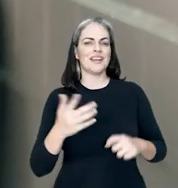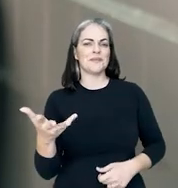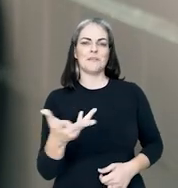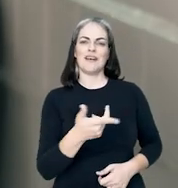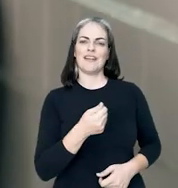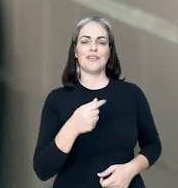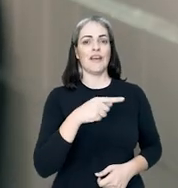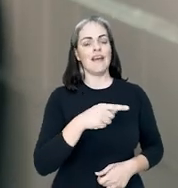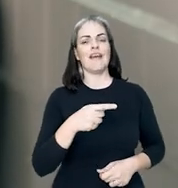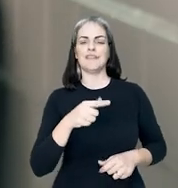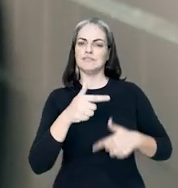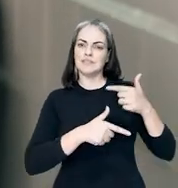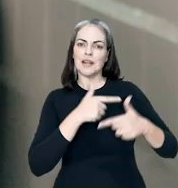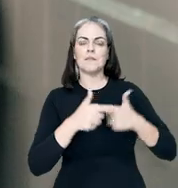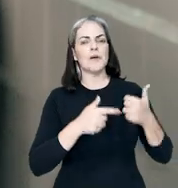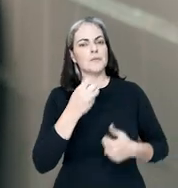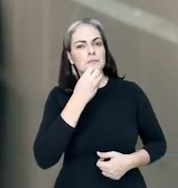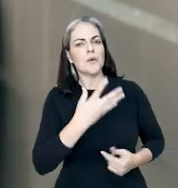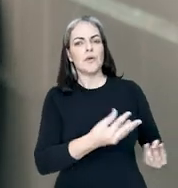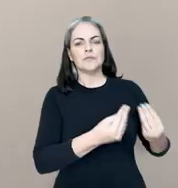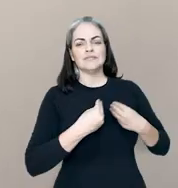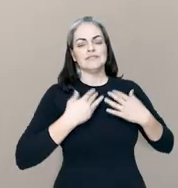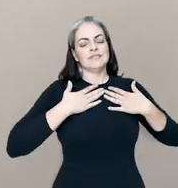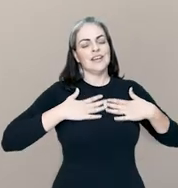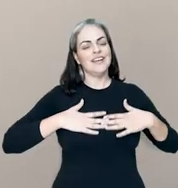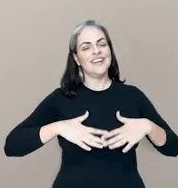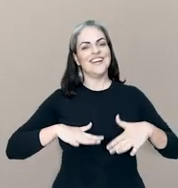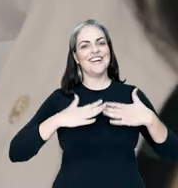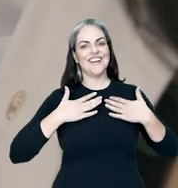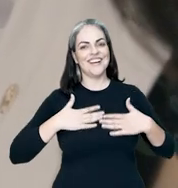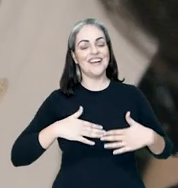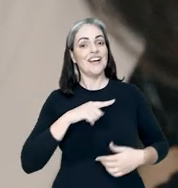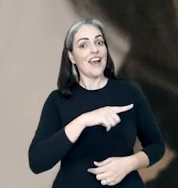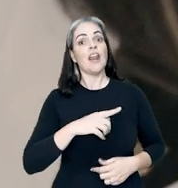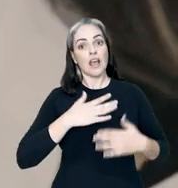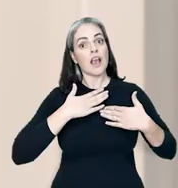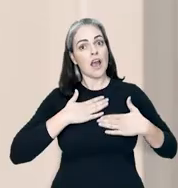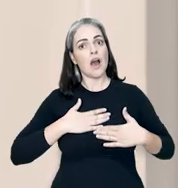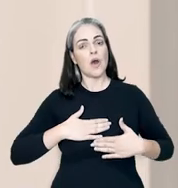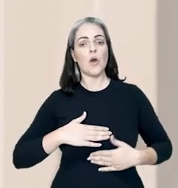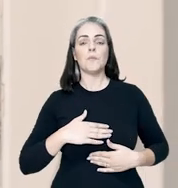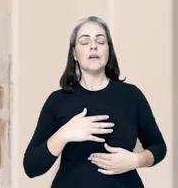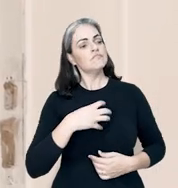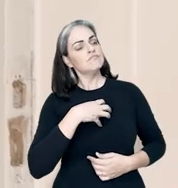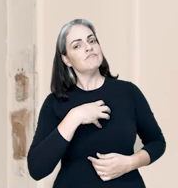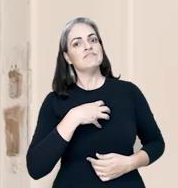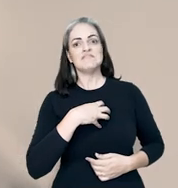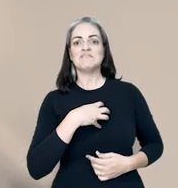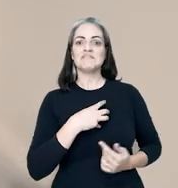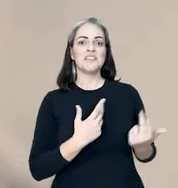ela fazendo esse procedimento dela também já me acalmou. E com aquela calma dela também